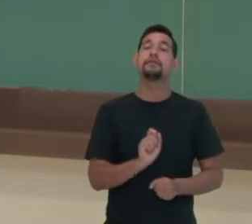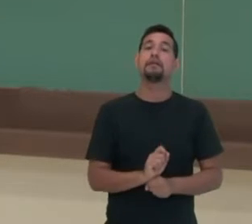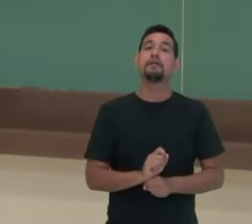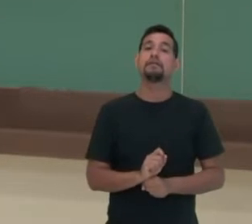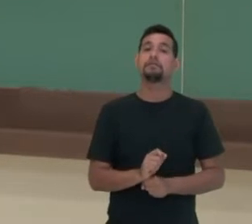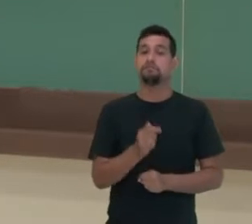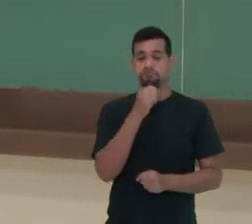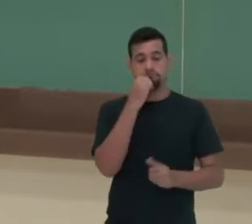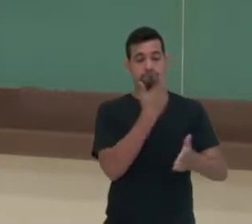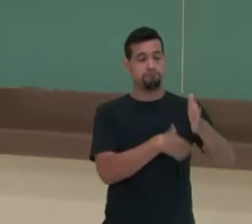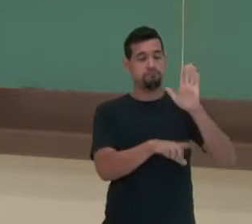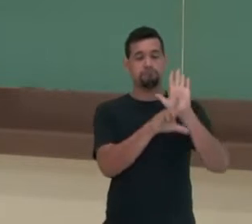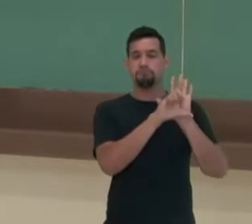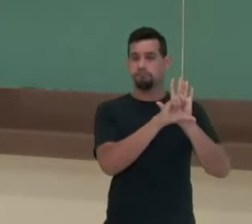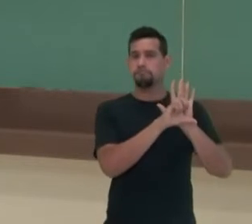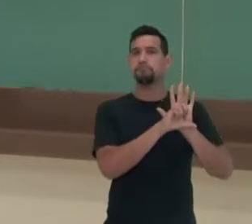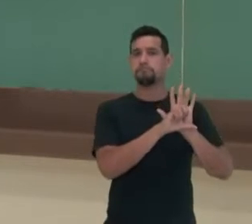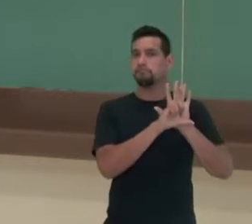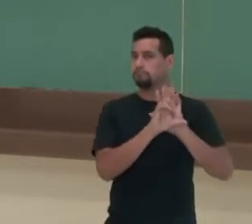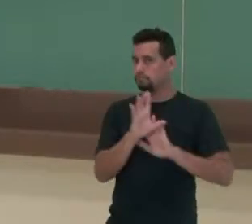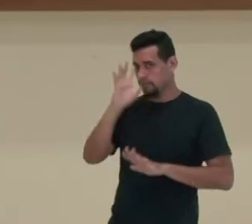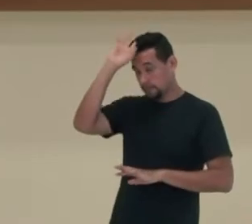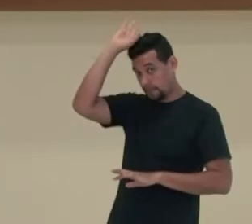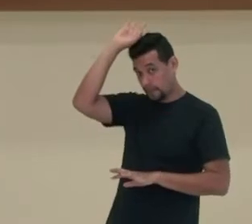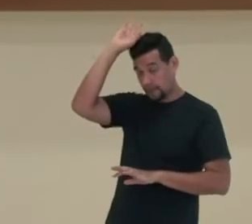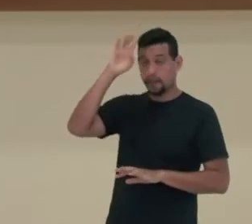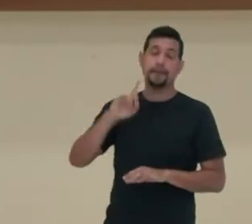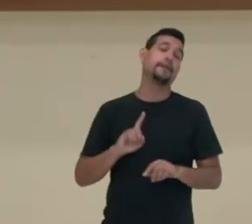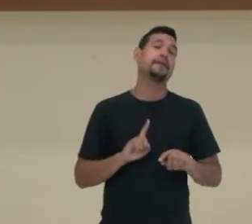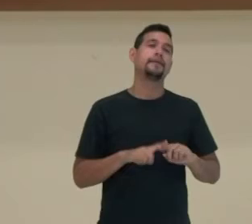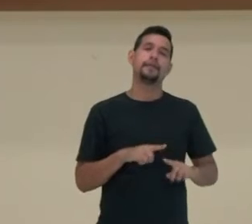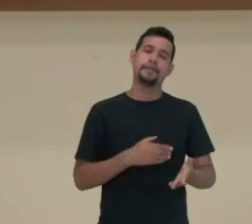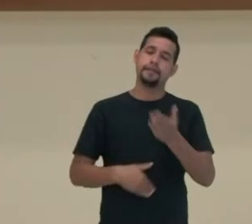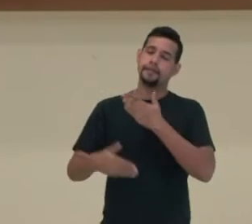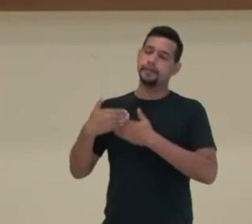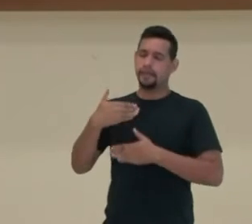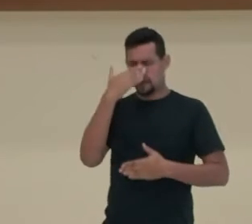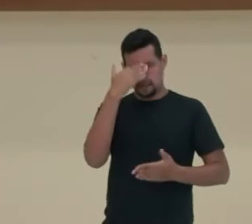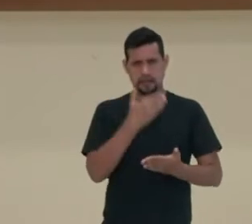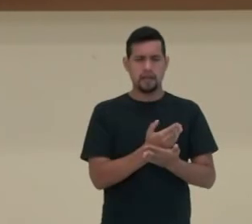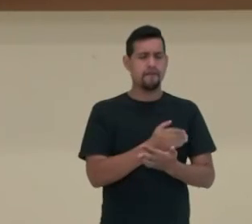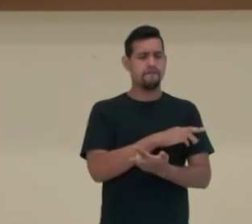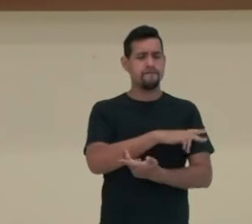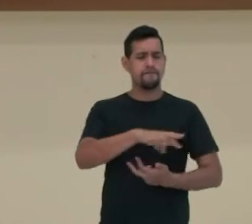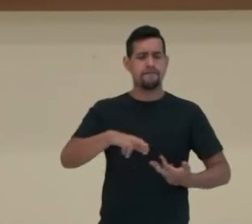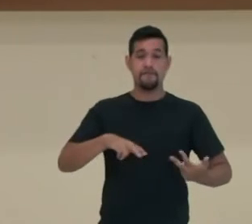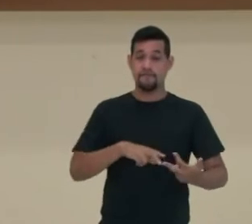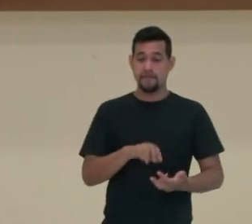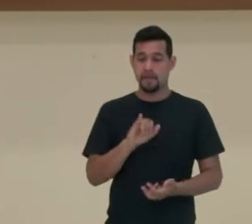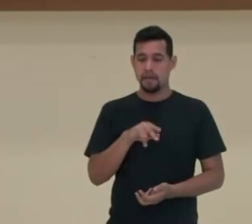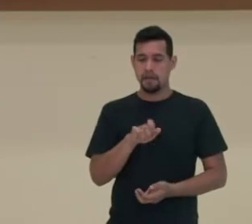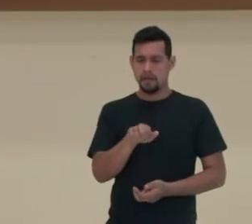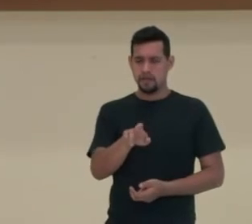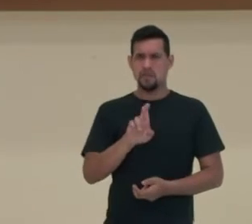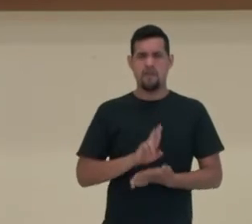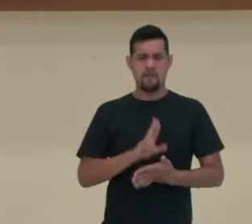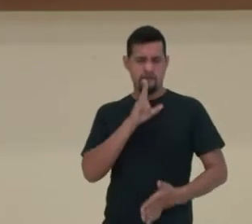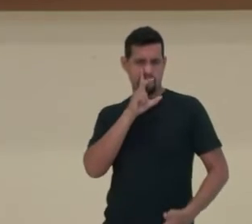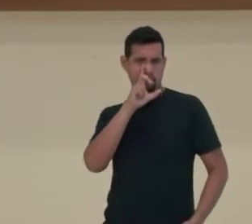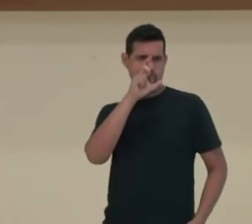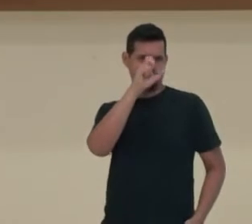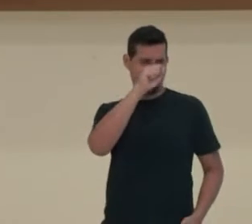com legislação, com leis romanas. Acreditava que quando o imperador era muito poderoso, ganhou